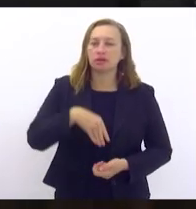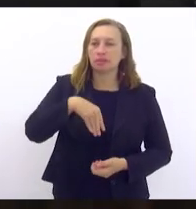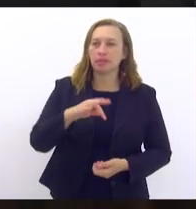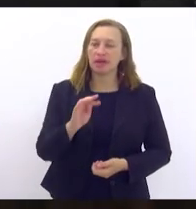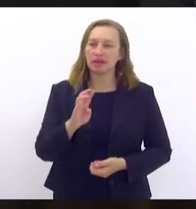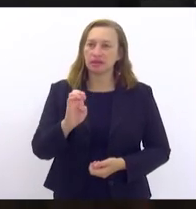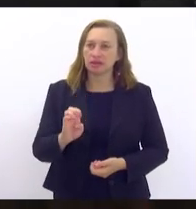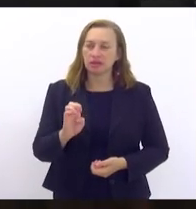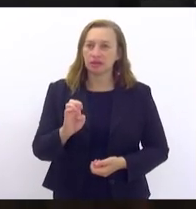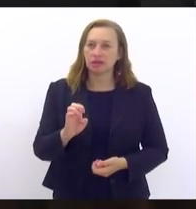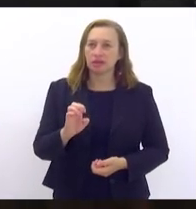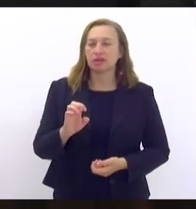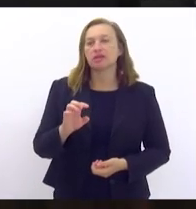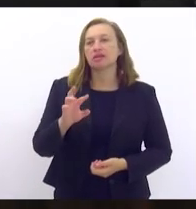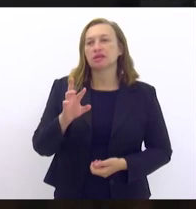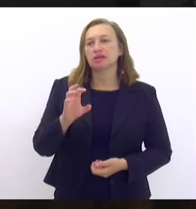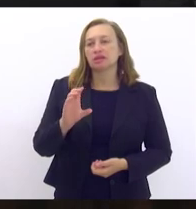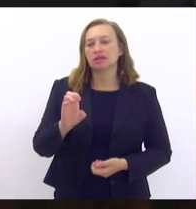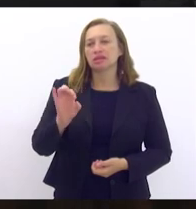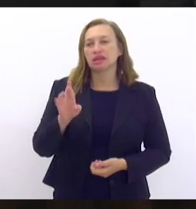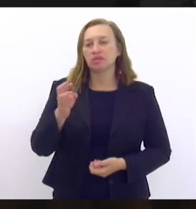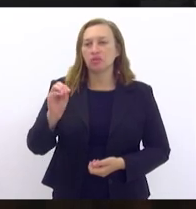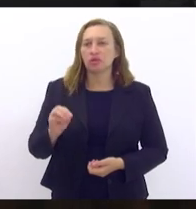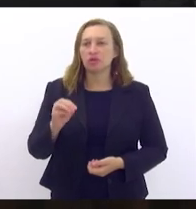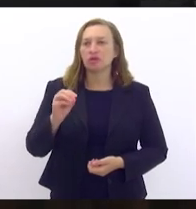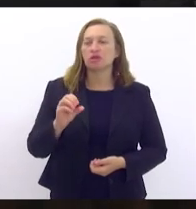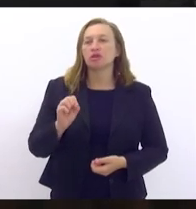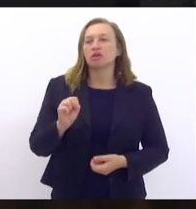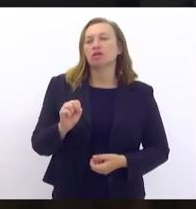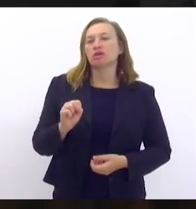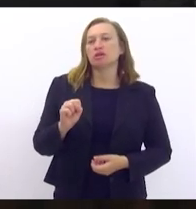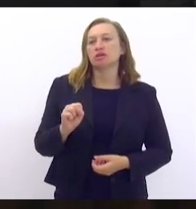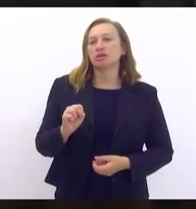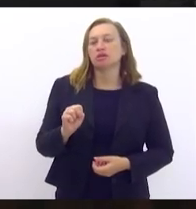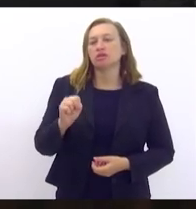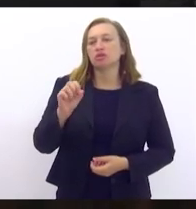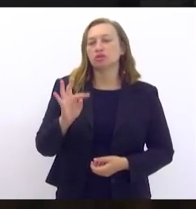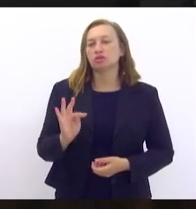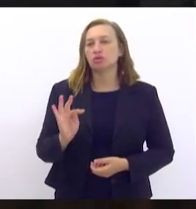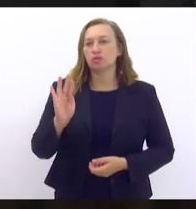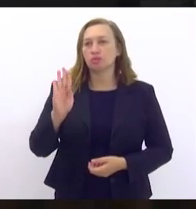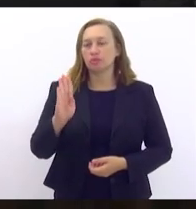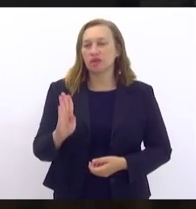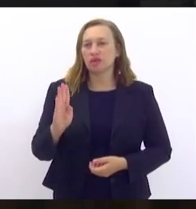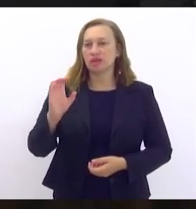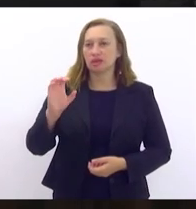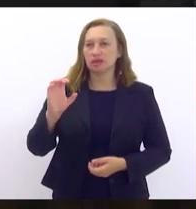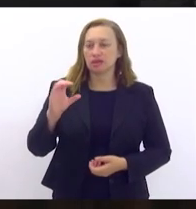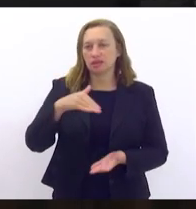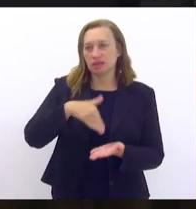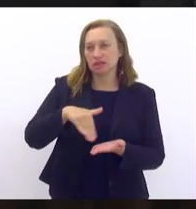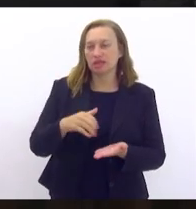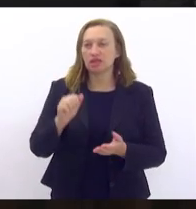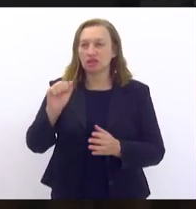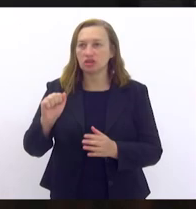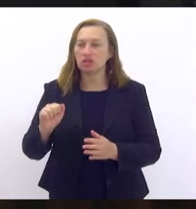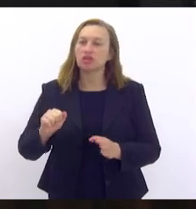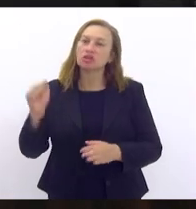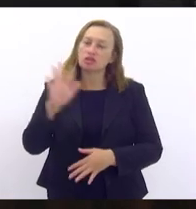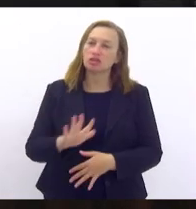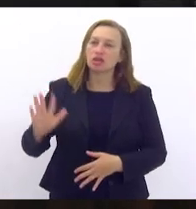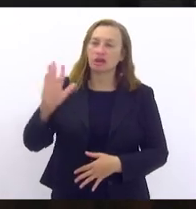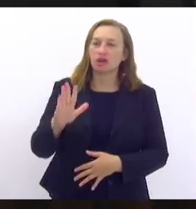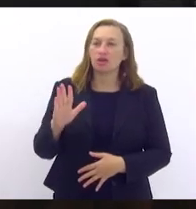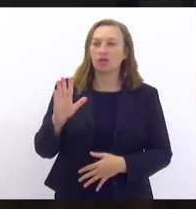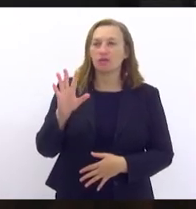ao secretário Geral do fórum permanente desenvolvimento estratégico do Estado do Rio de Janeiro o senhor